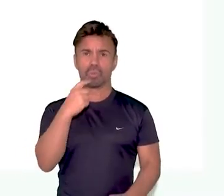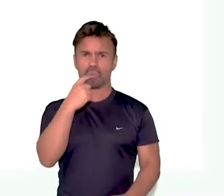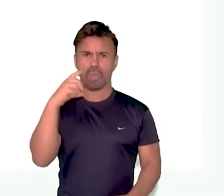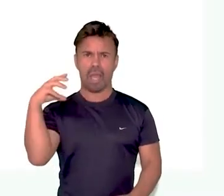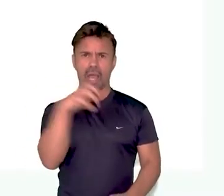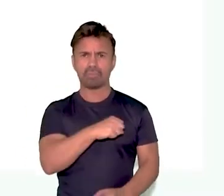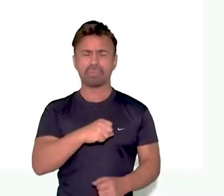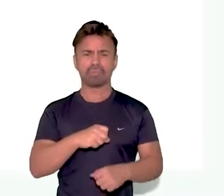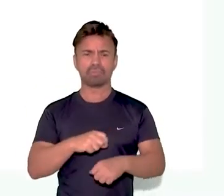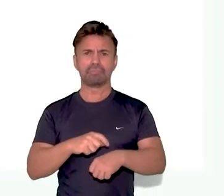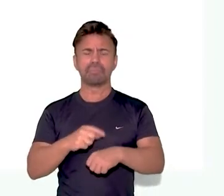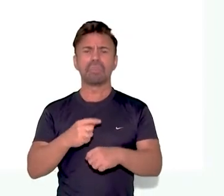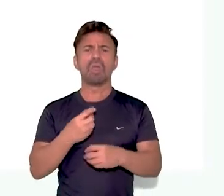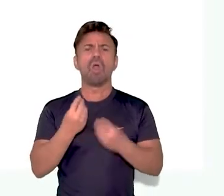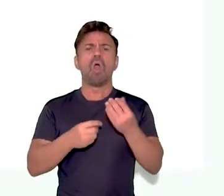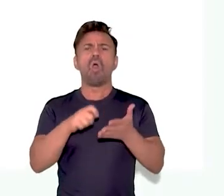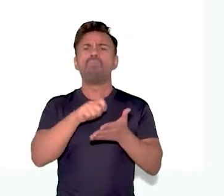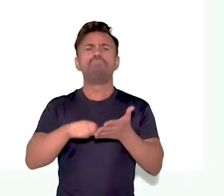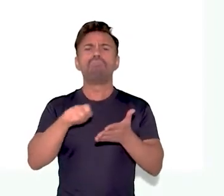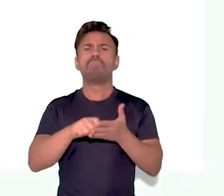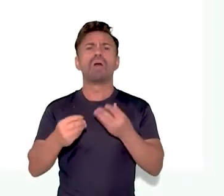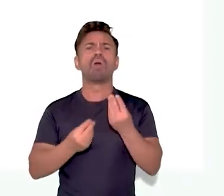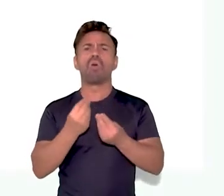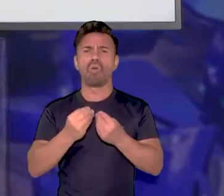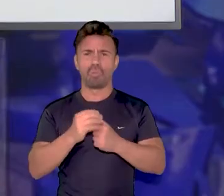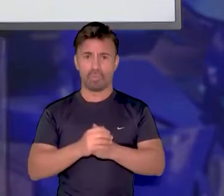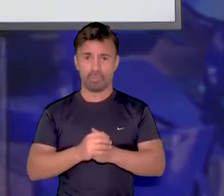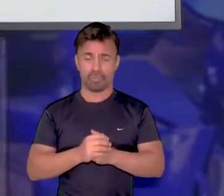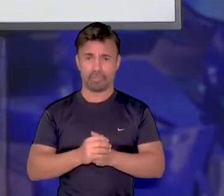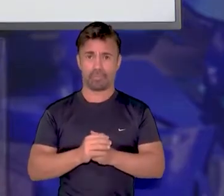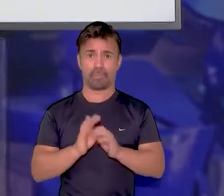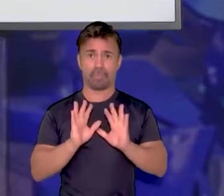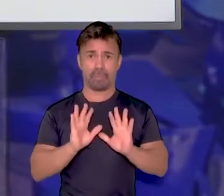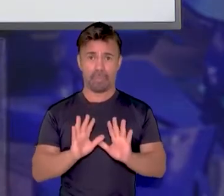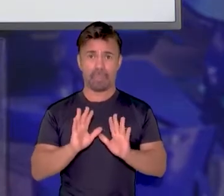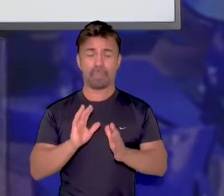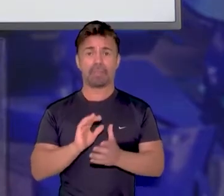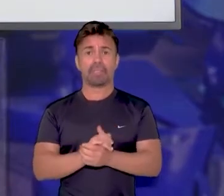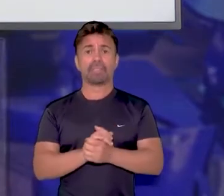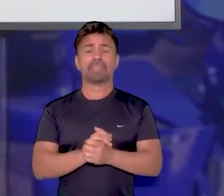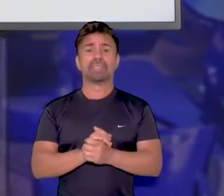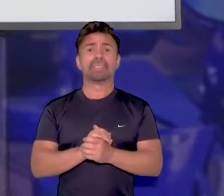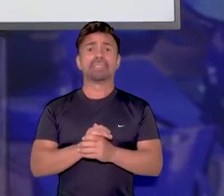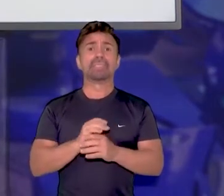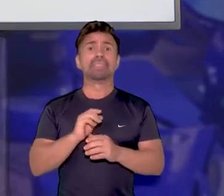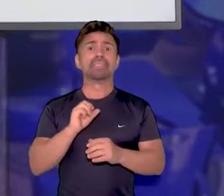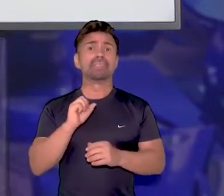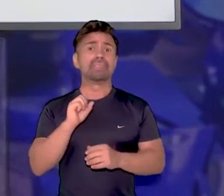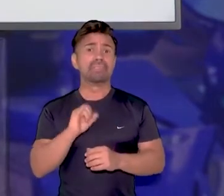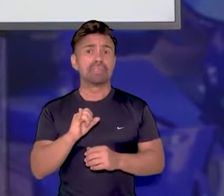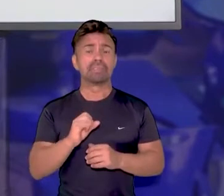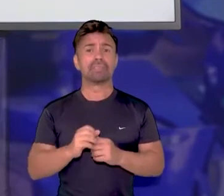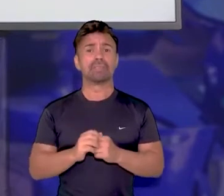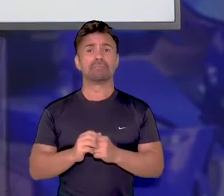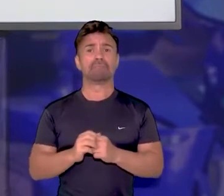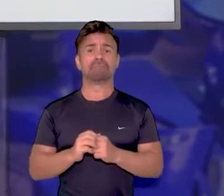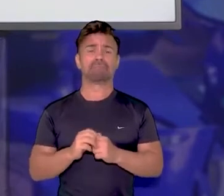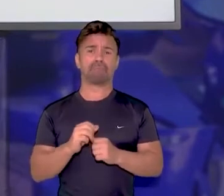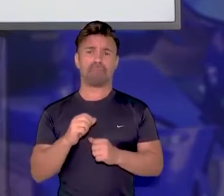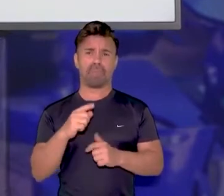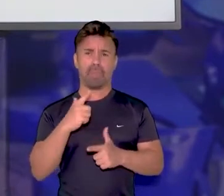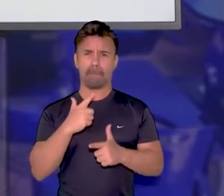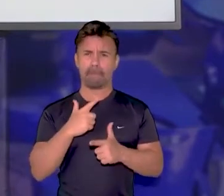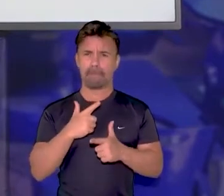em segundos escrito em notação científica é gente já que estamos tratando tratando de problemas é